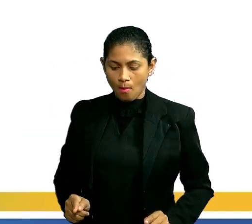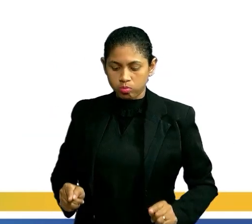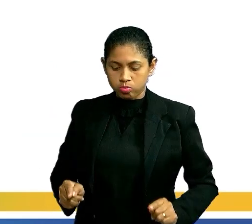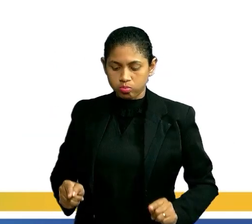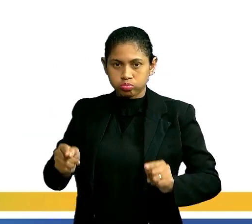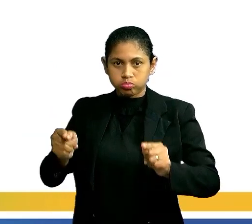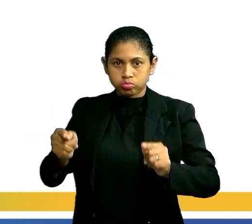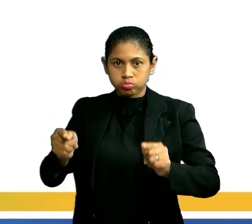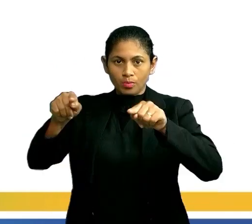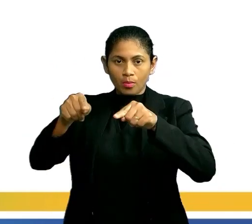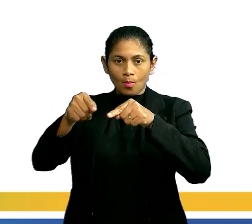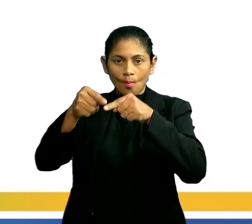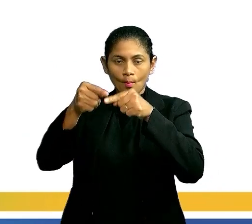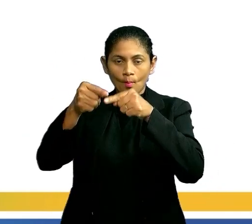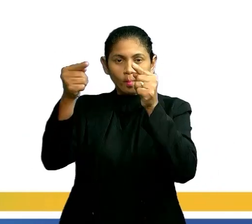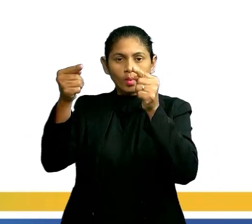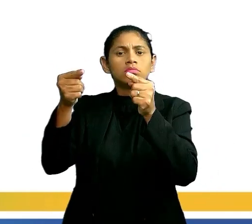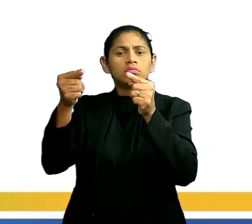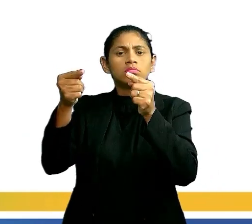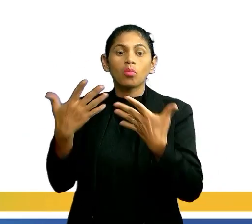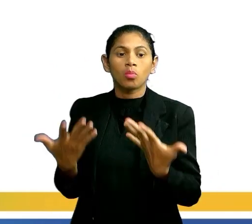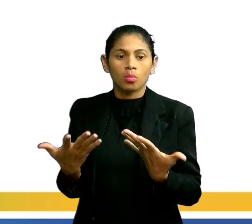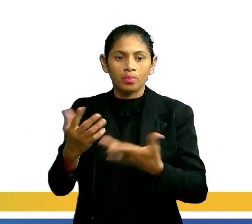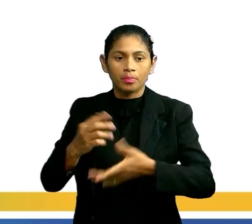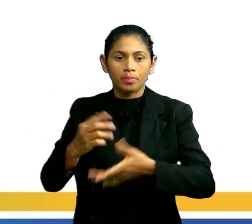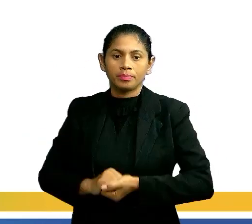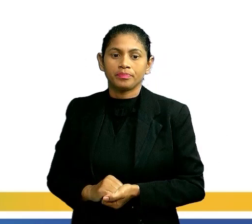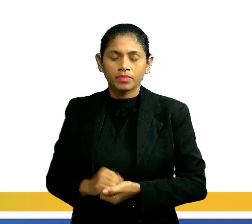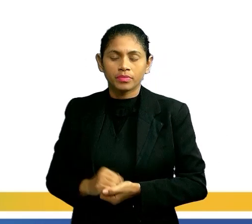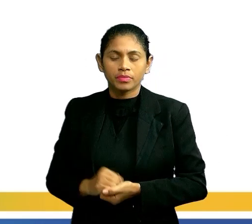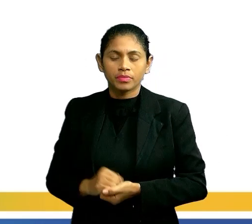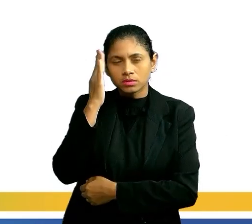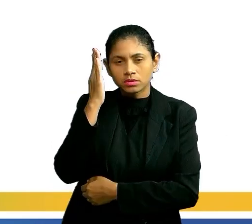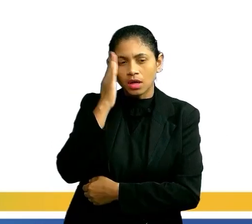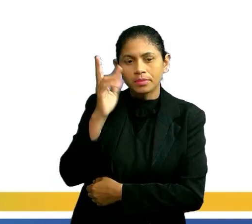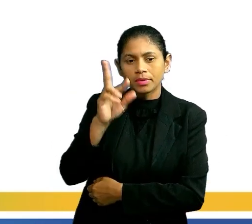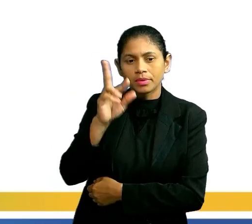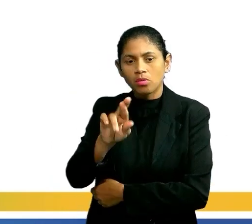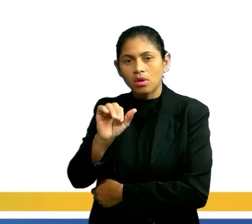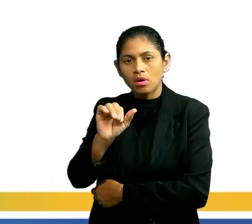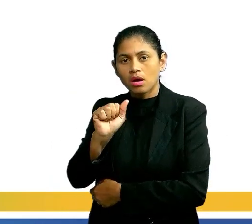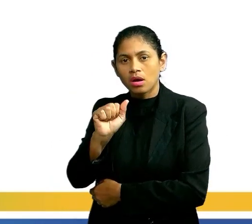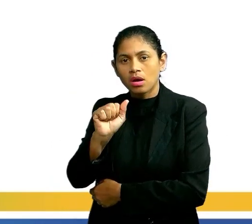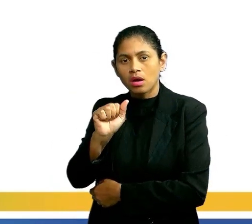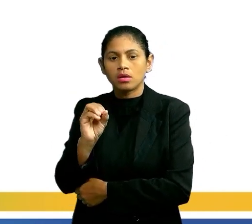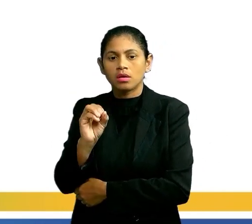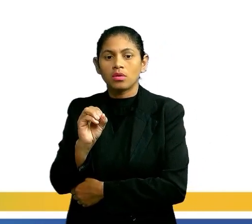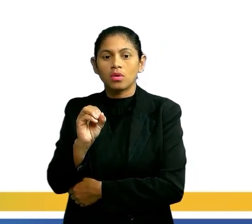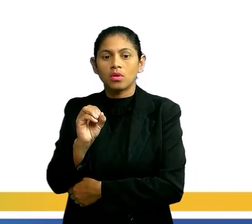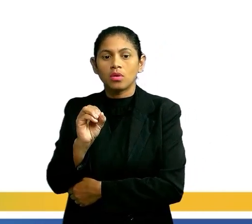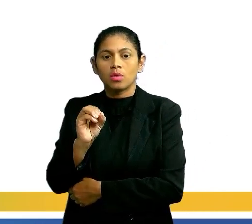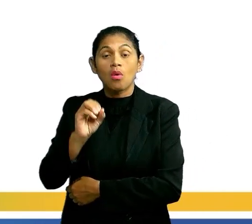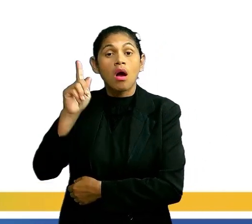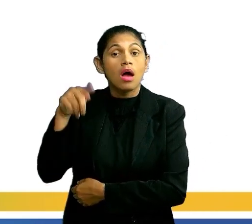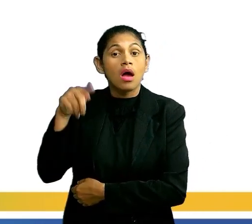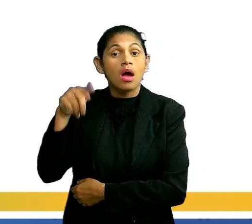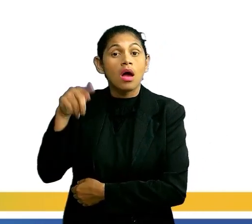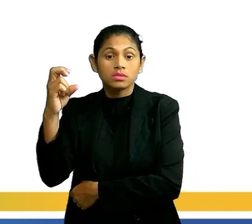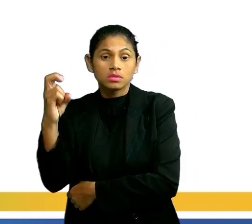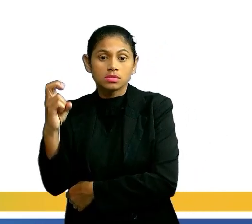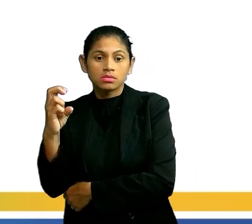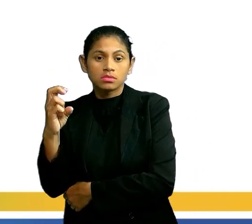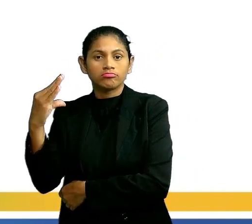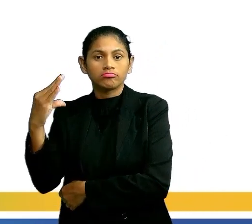pela fórmula é 2πr, que multiplica r mais h. Mas a pergunta é, o que eu tenho para substituir? A